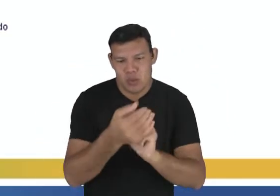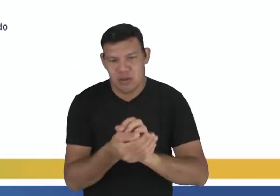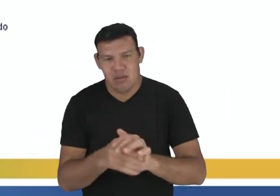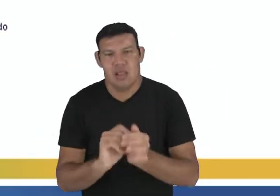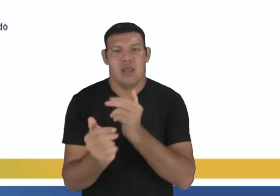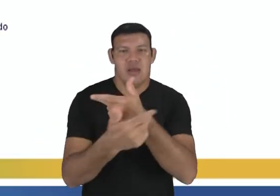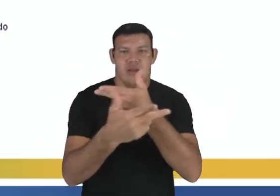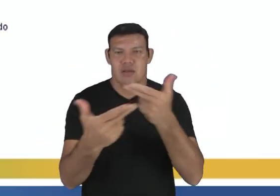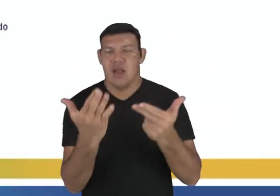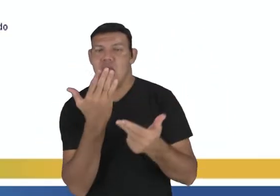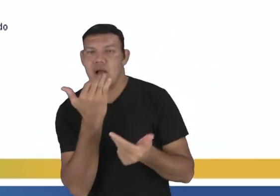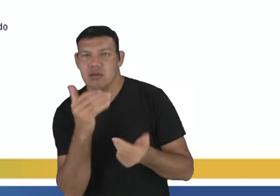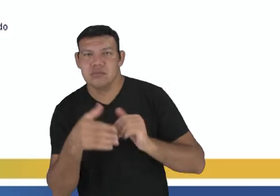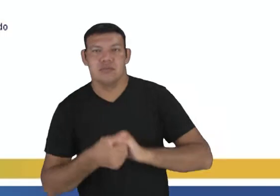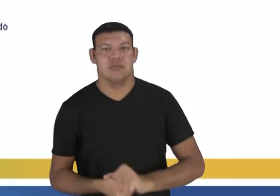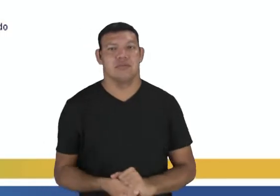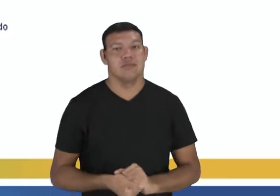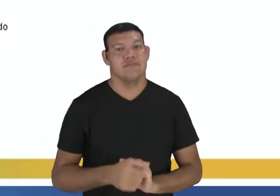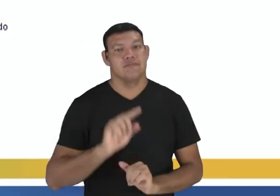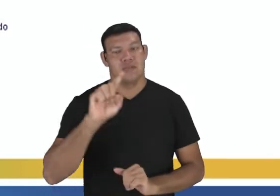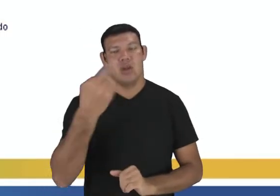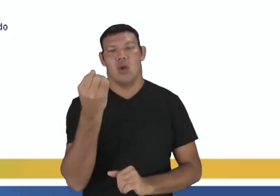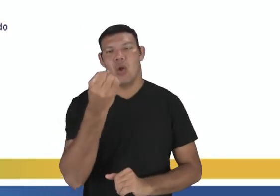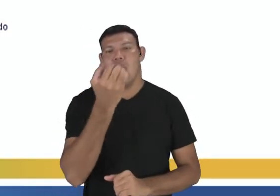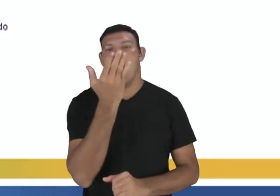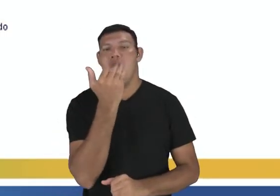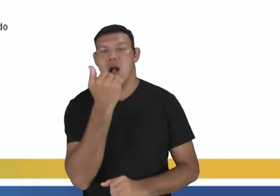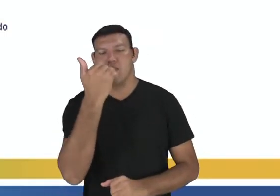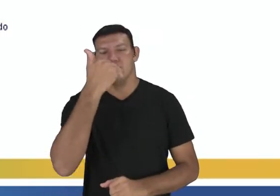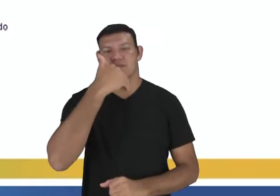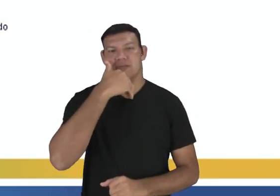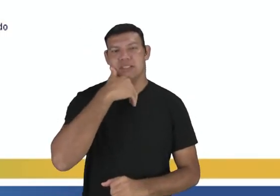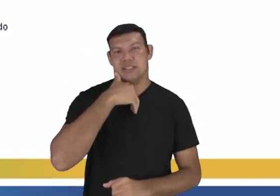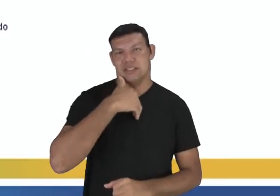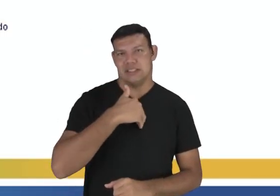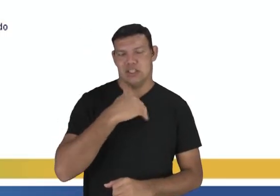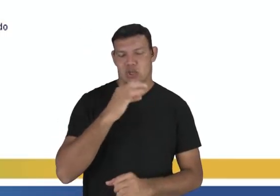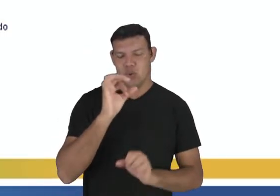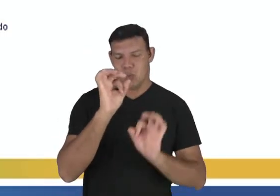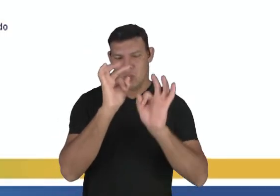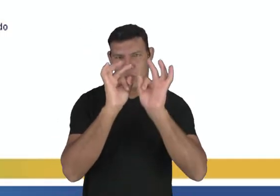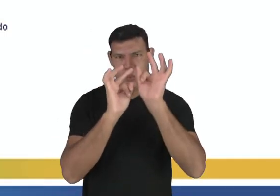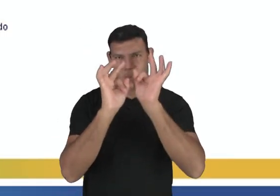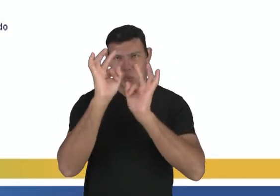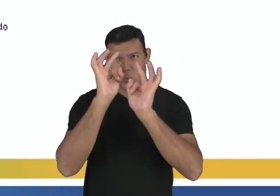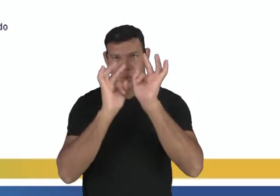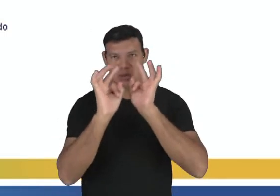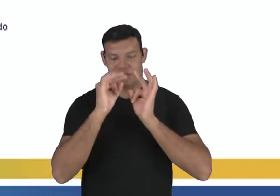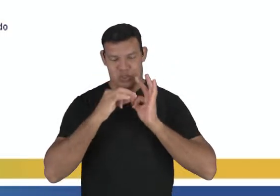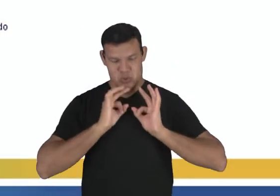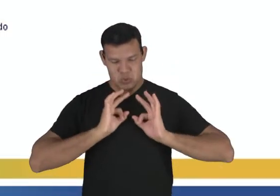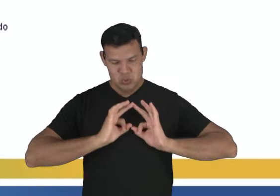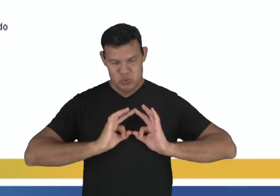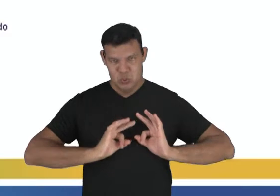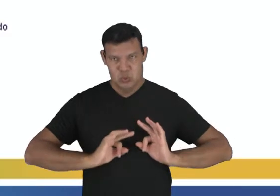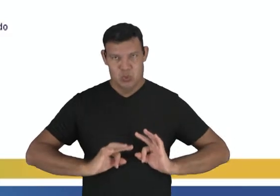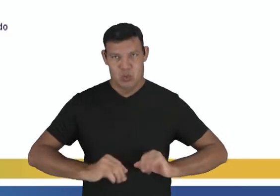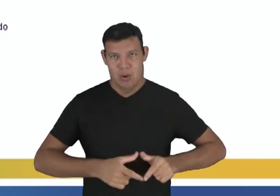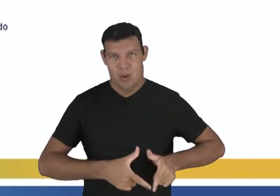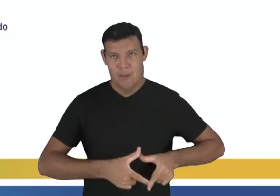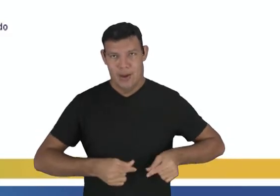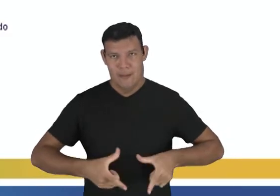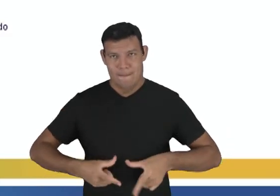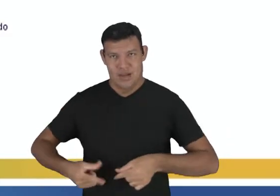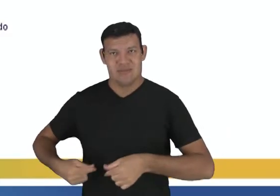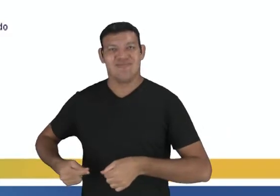contaminando aquilo que elas vão ingerir, né? E acabam engolindo, como vocês viram, cistos, né, como se fossem ovinhos da ameba, que vai